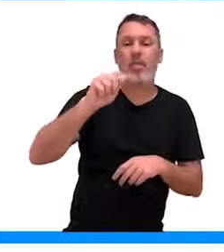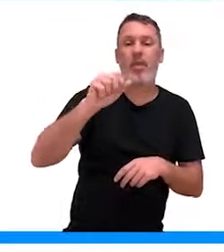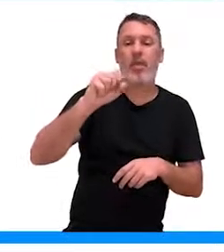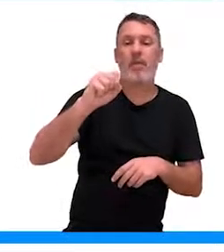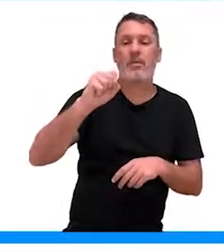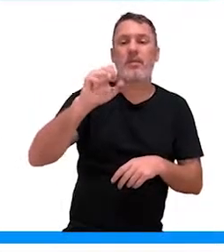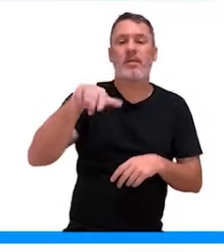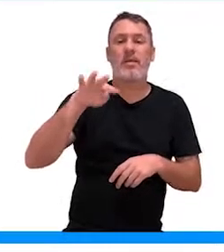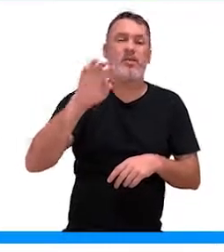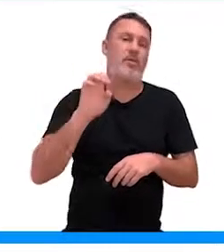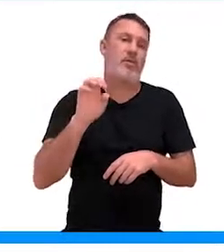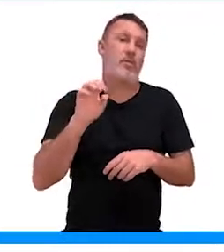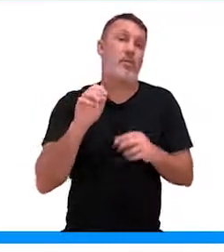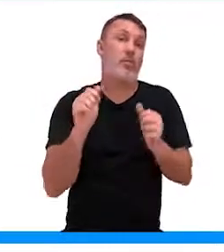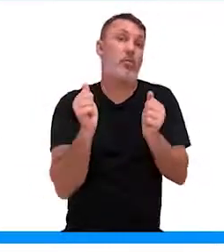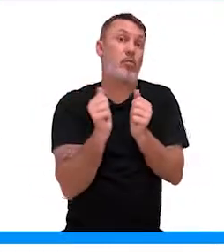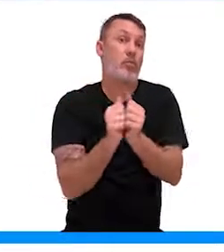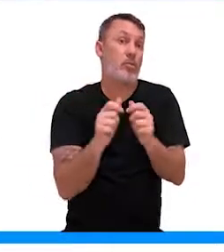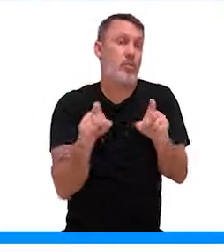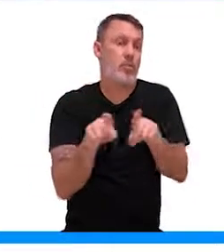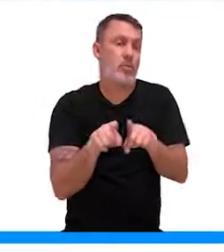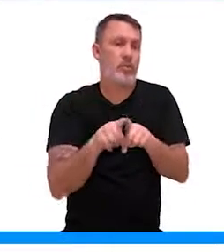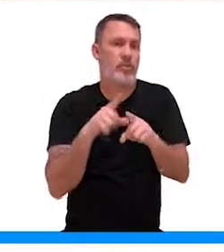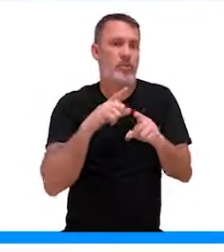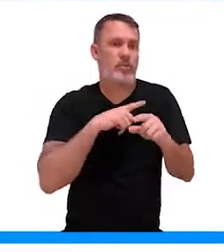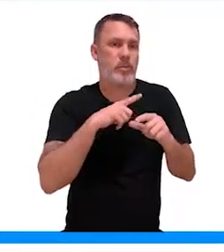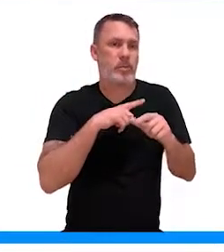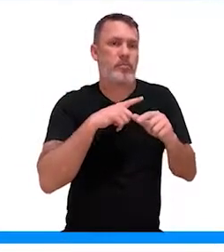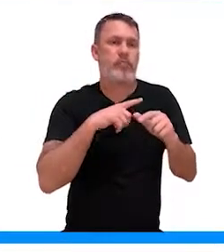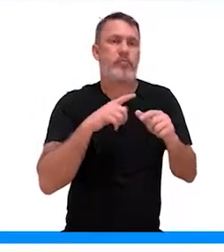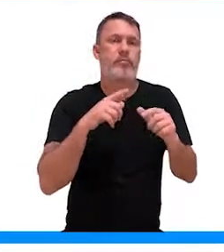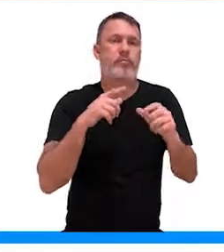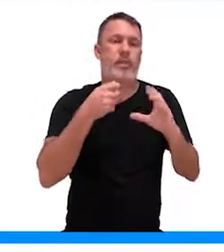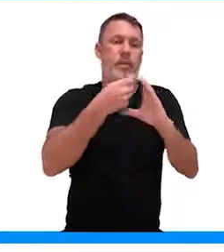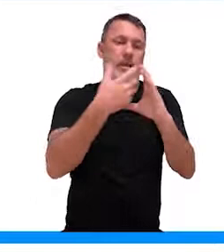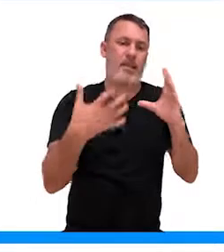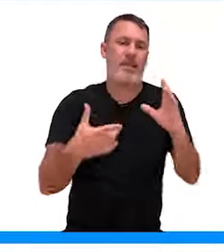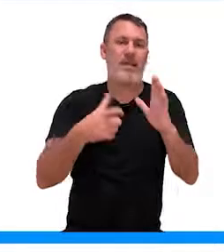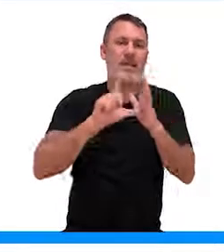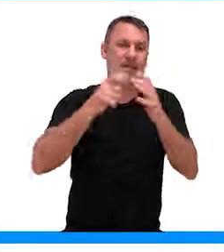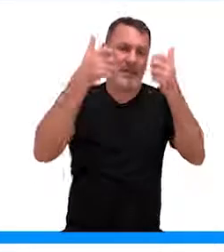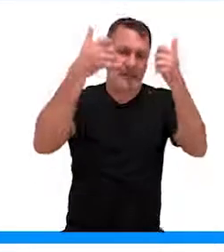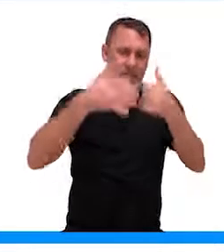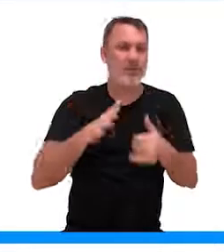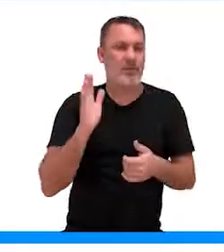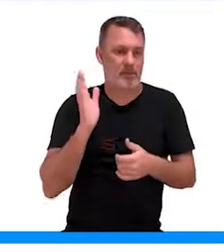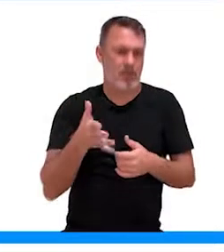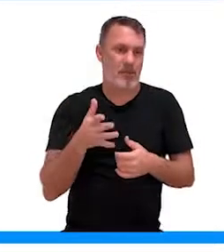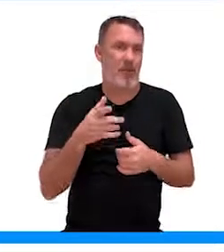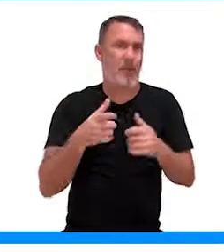junto também, claro, né, com essa dinâmica que já caracterizamos aqui